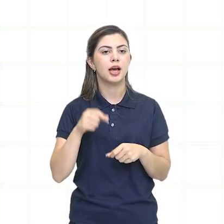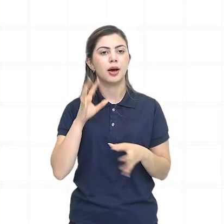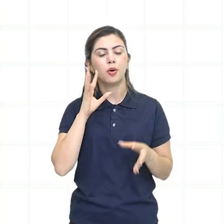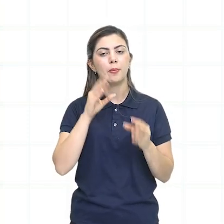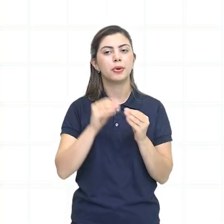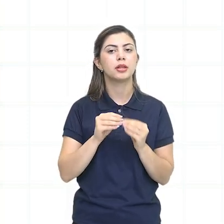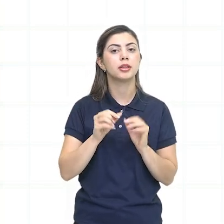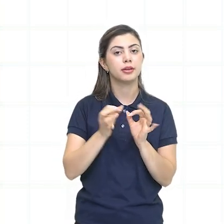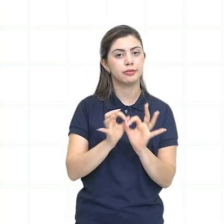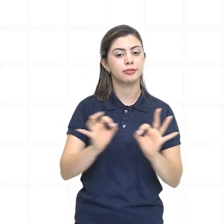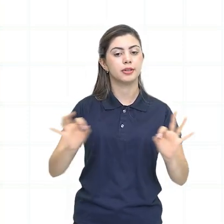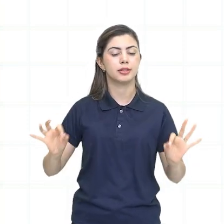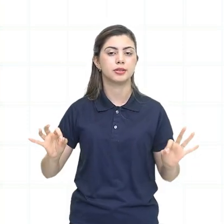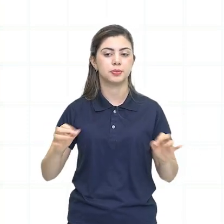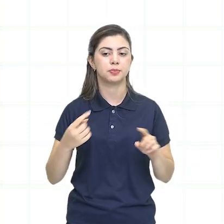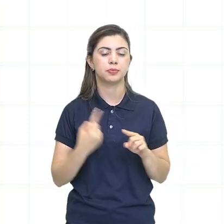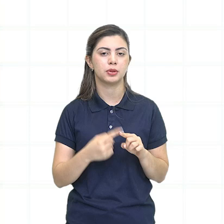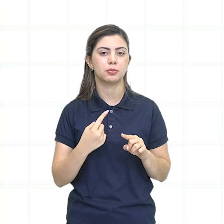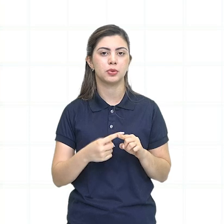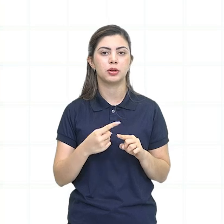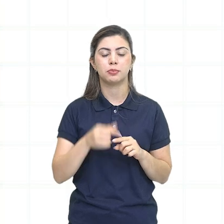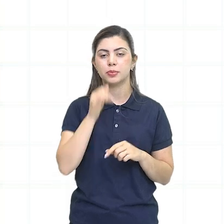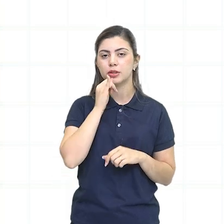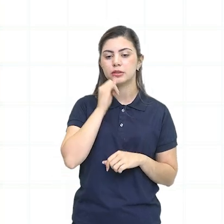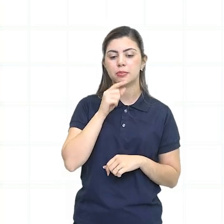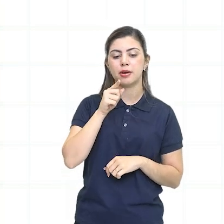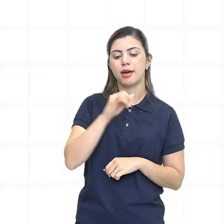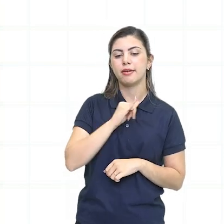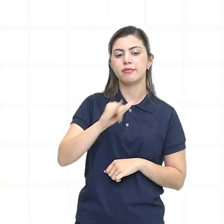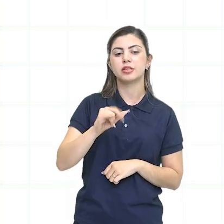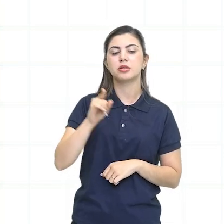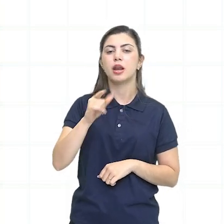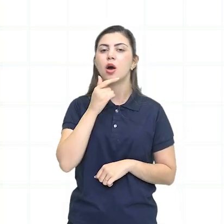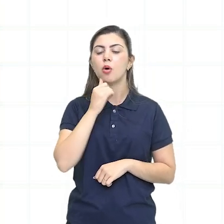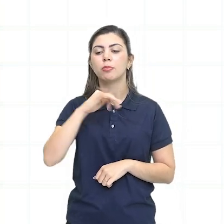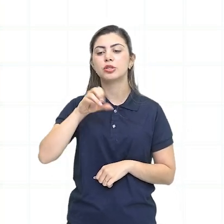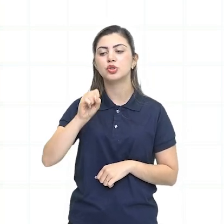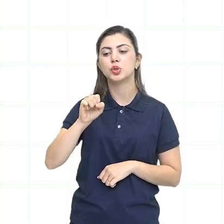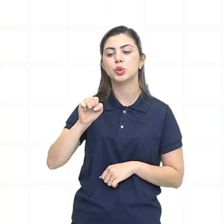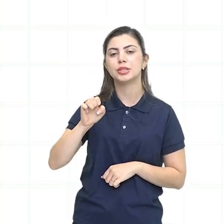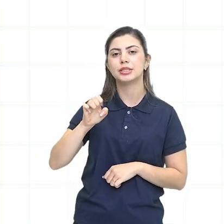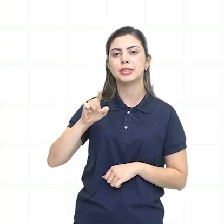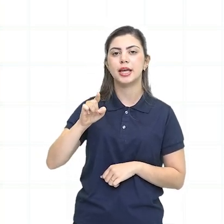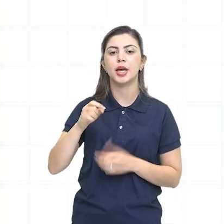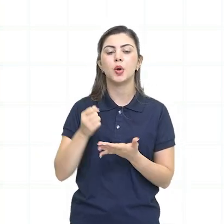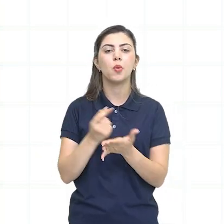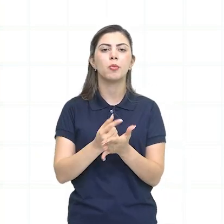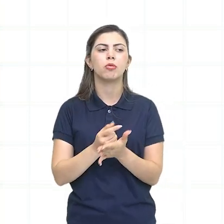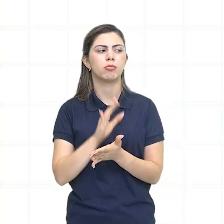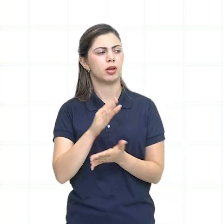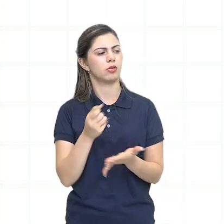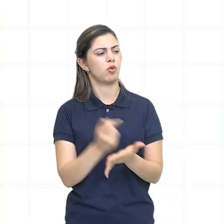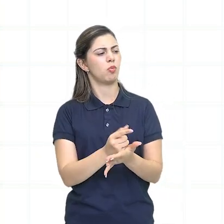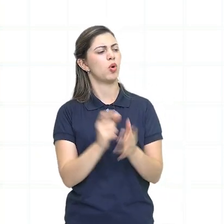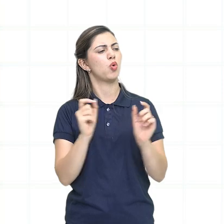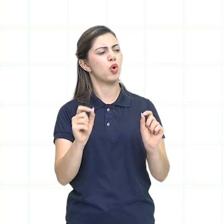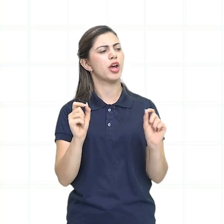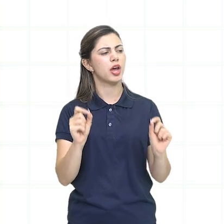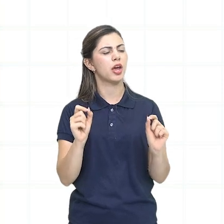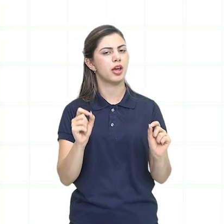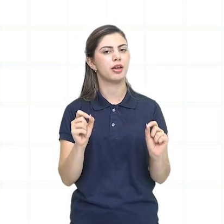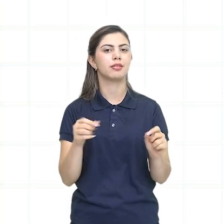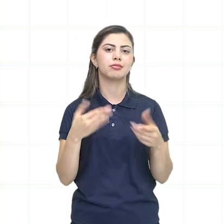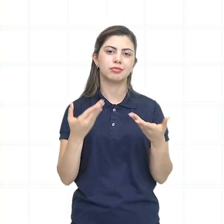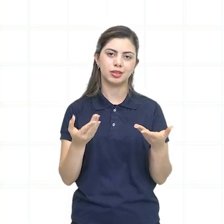sentido à frase. Porque eu chego para você, José comprou, você vai querer saber, comprou o quê? Aí,